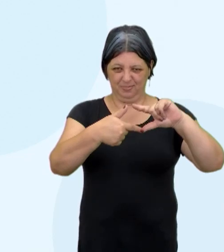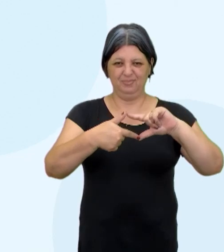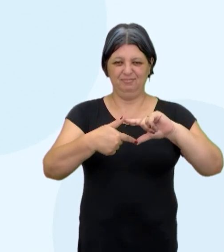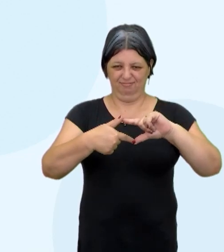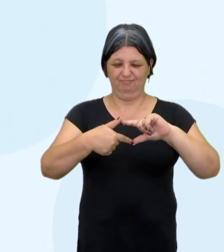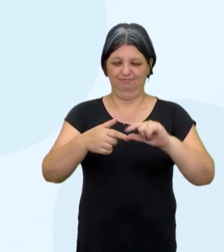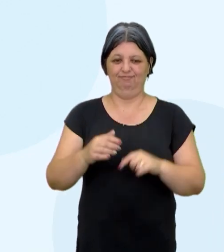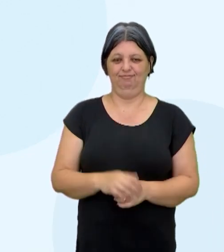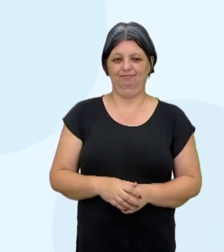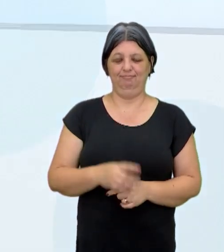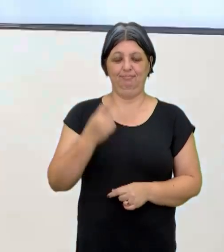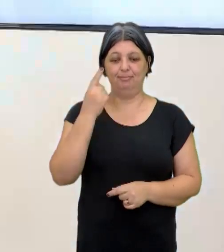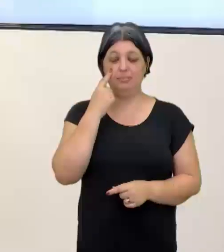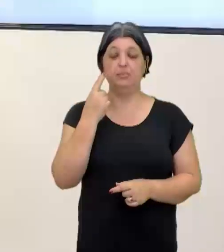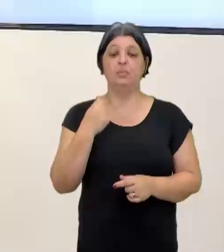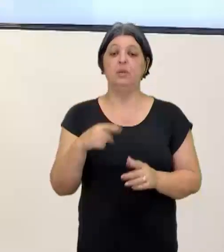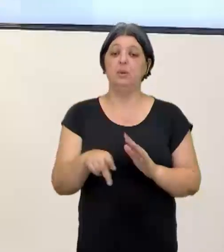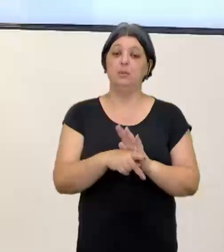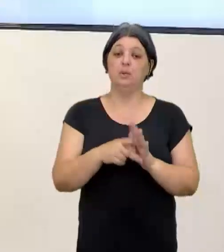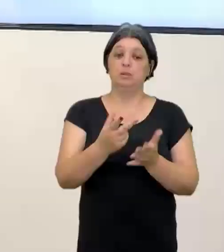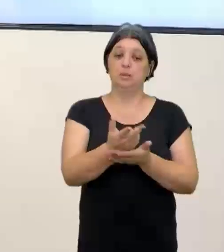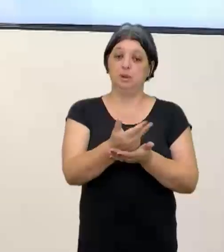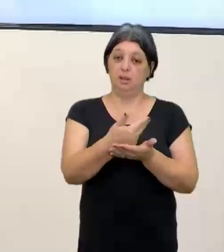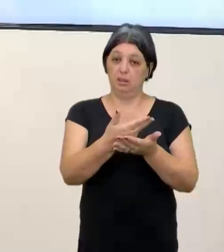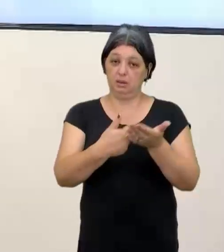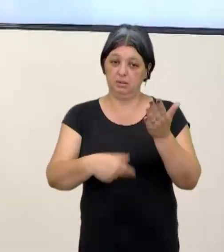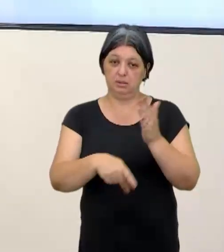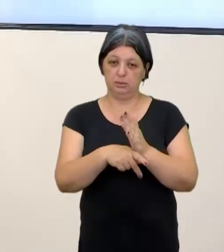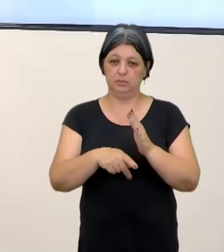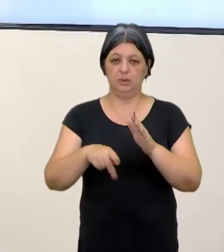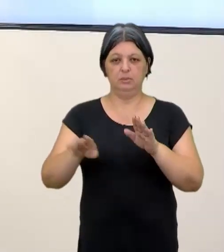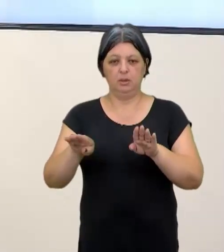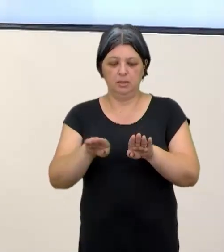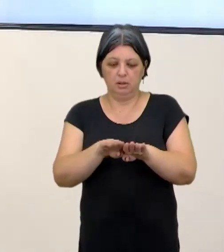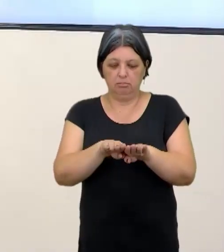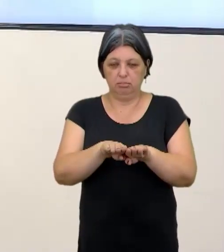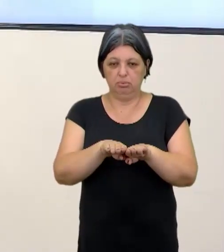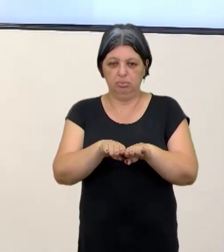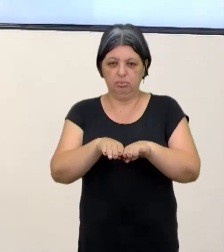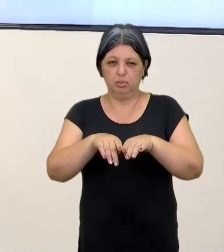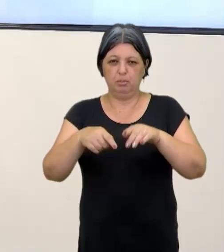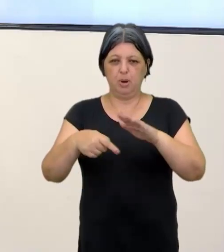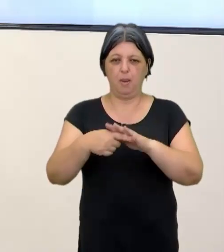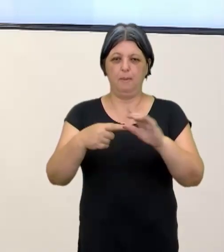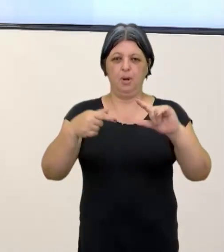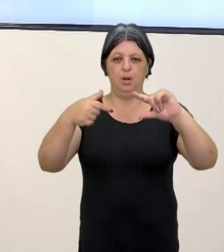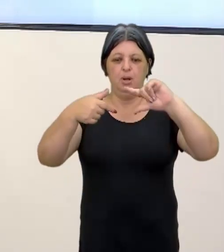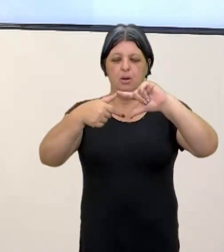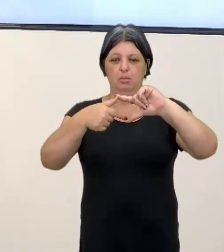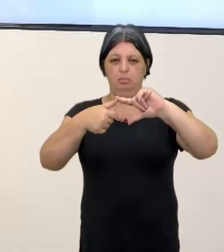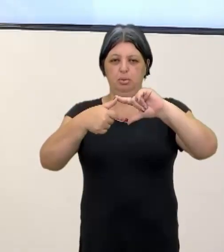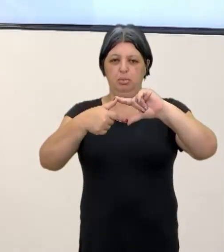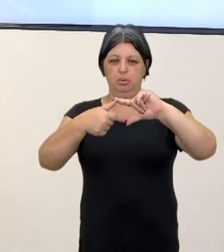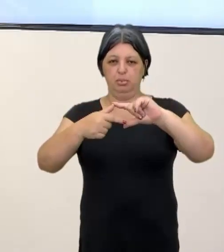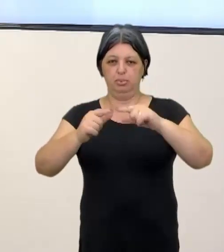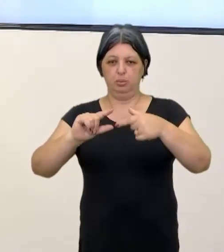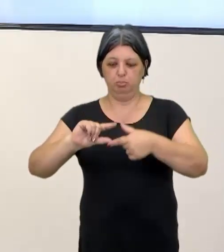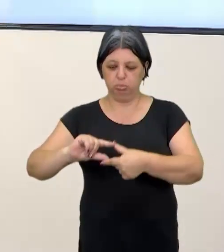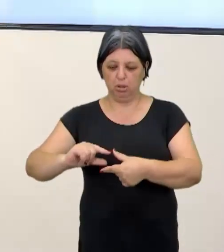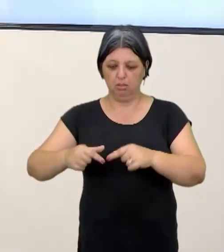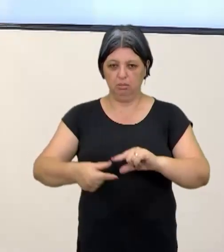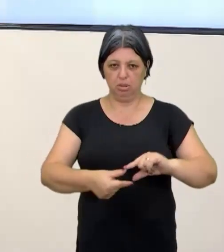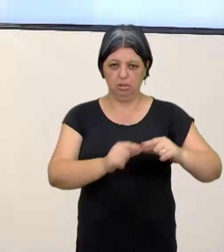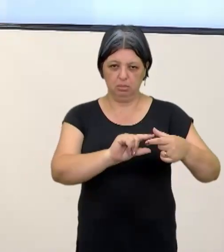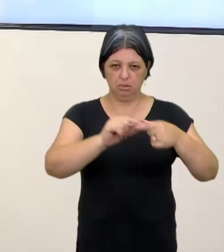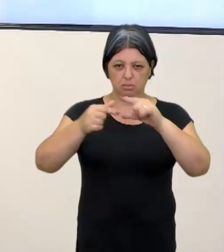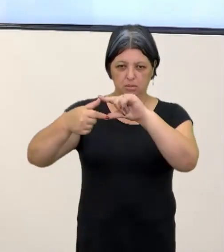ladrilhar, ó, a gente tá pensando em pegar figuras geométricas e encaixar lado a lado, grudadinha uma com a outra, sim, sem deixar nenhum espaço e